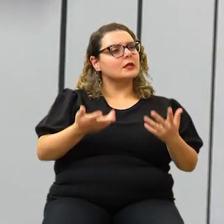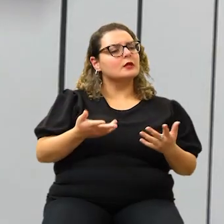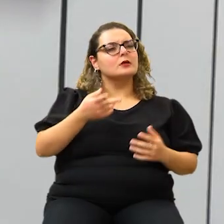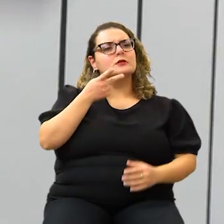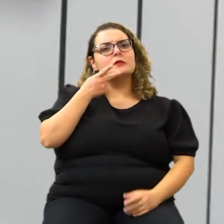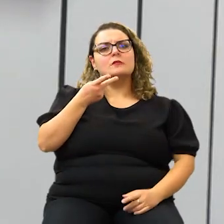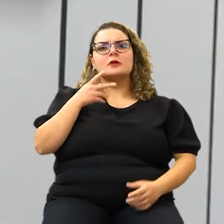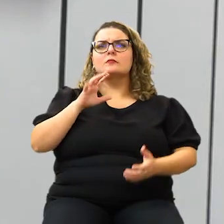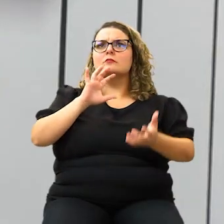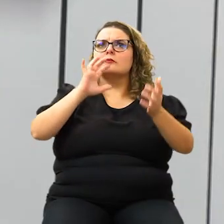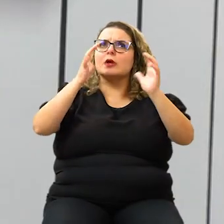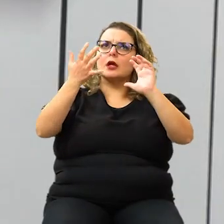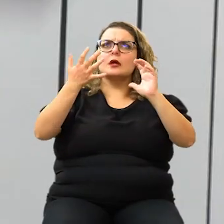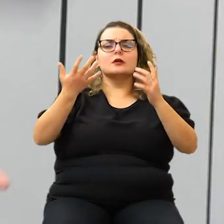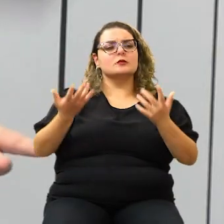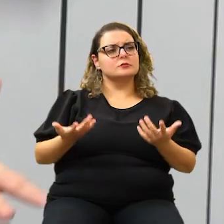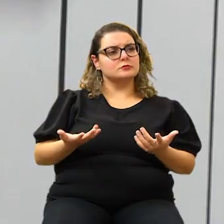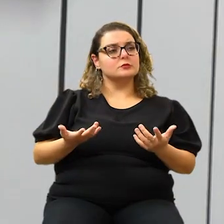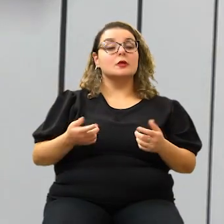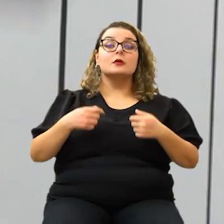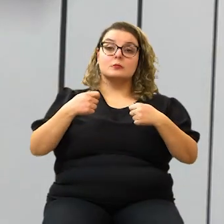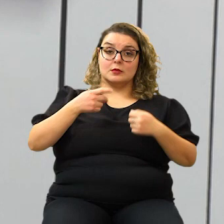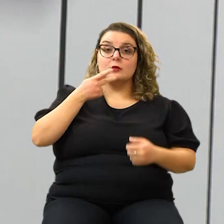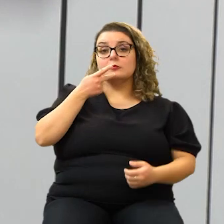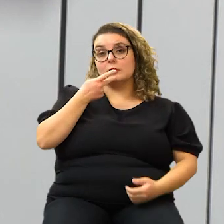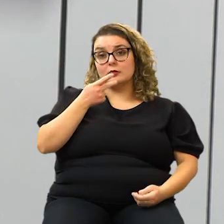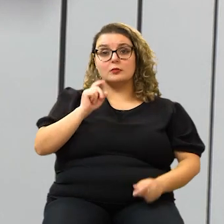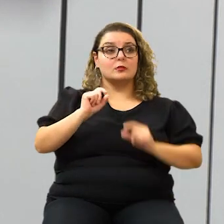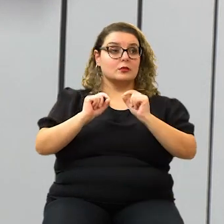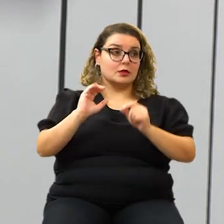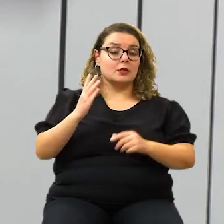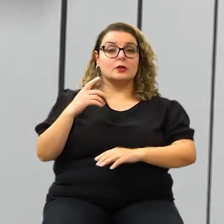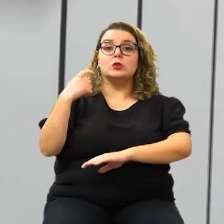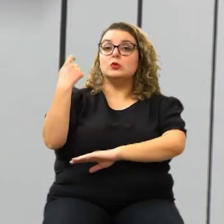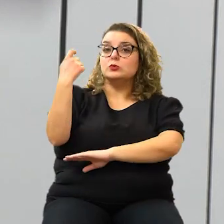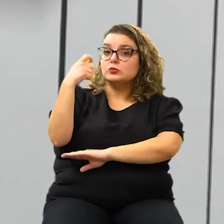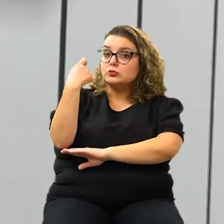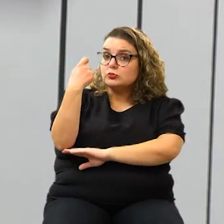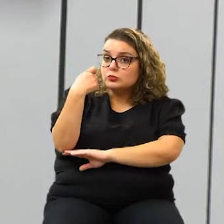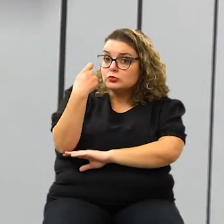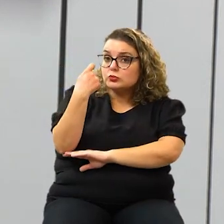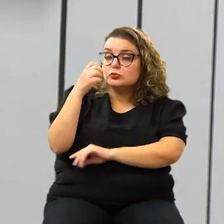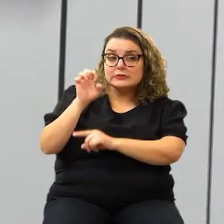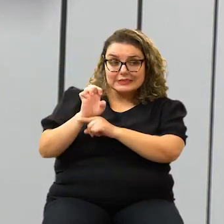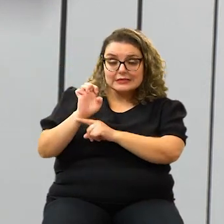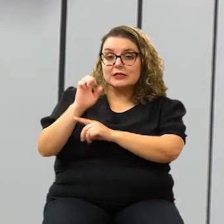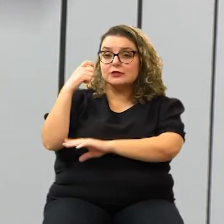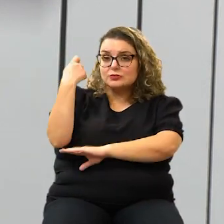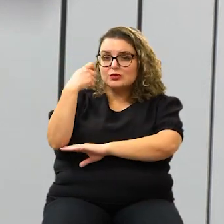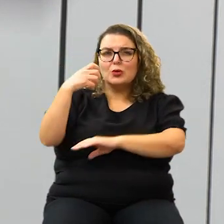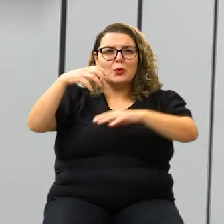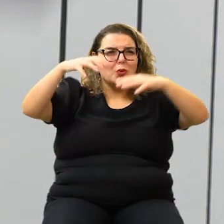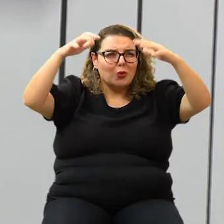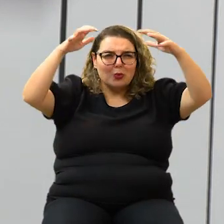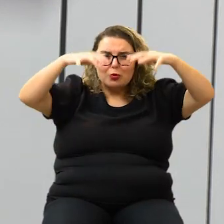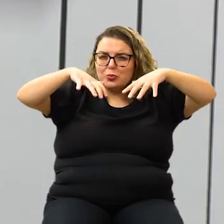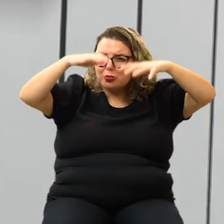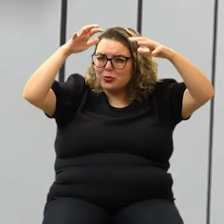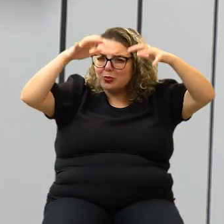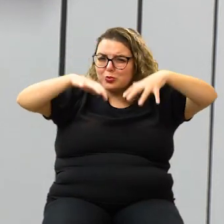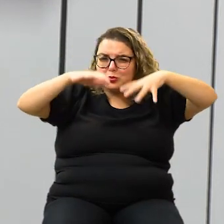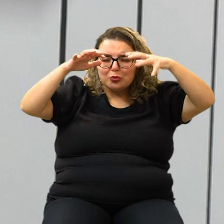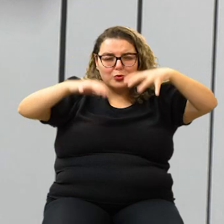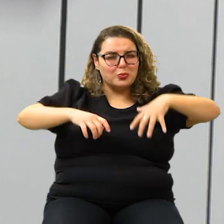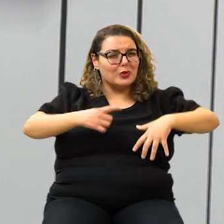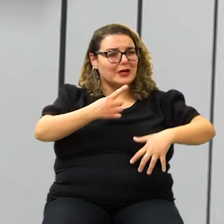eventos climáticos, a gente não pode deixar de falar do que aconteceu no Rio Grande do Sul, né? Muita chuva, são 15